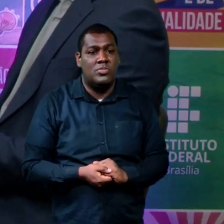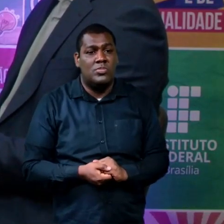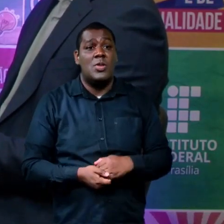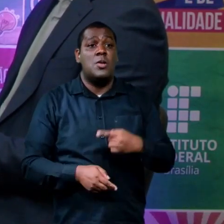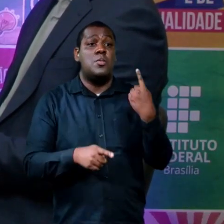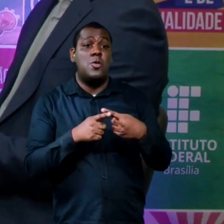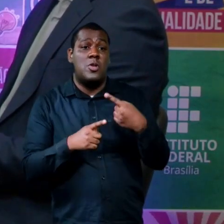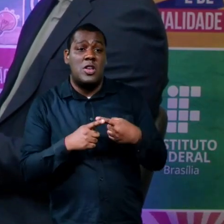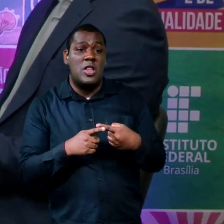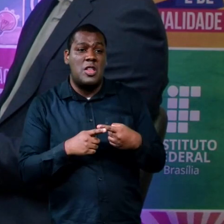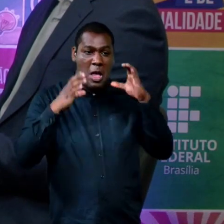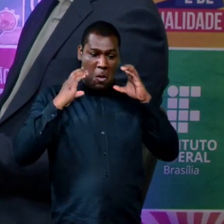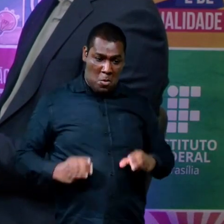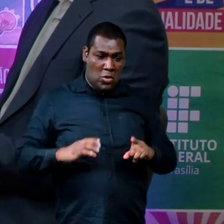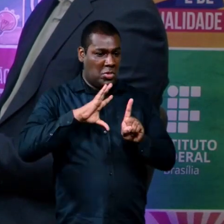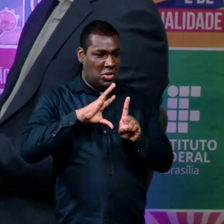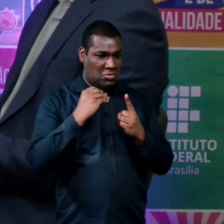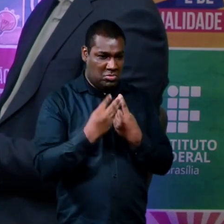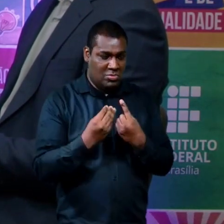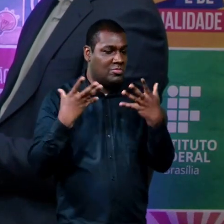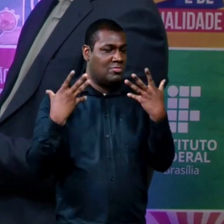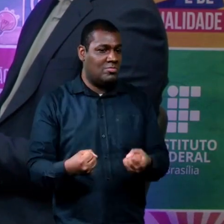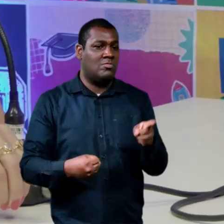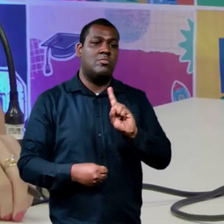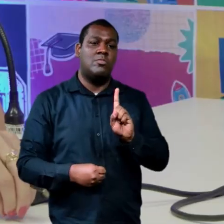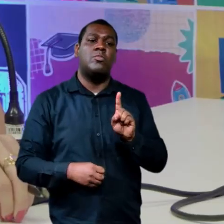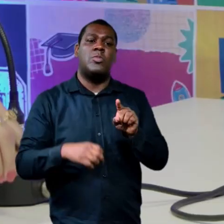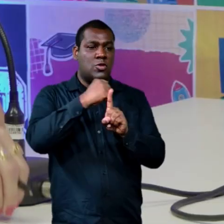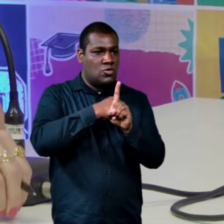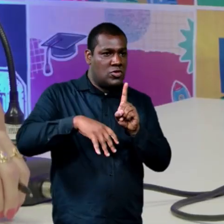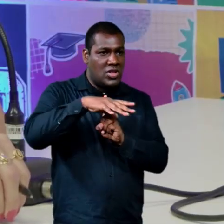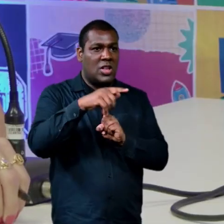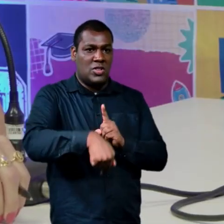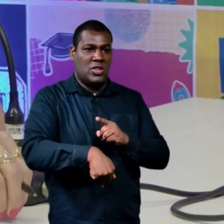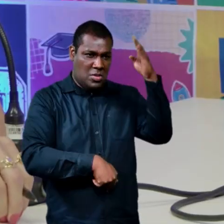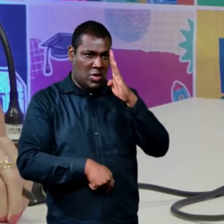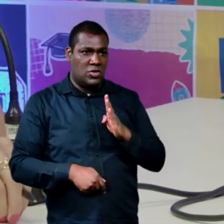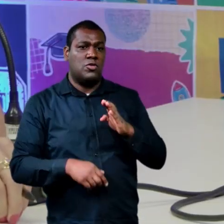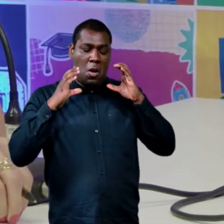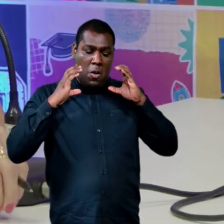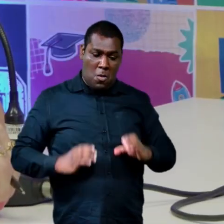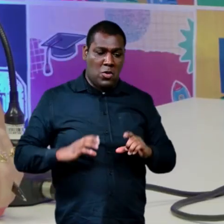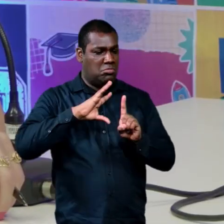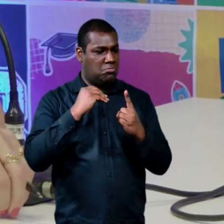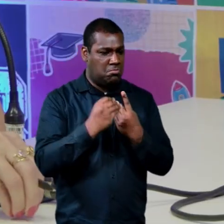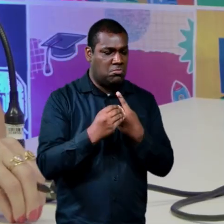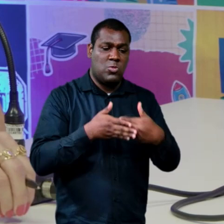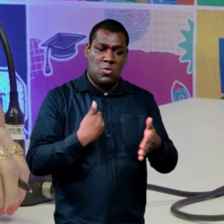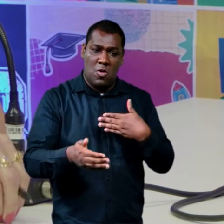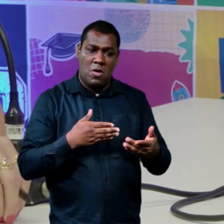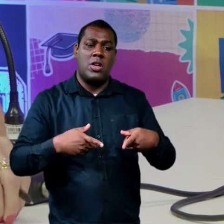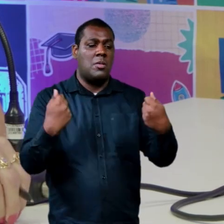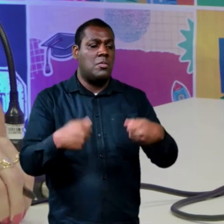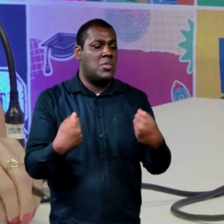conduta mais hoje, né, atualmente na nossa sociedade. Então, qualquer tipo de conotação sexual, conduta de conotação sexual deve ser combatida. Agora, o